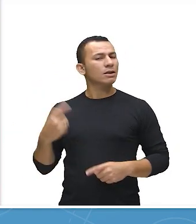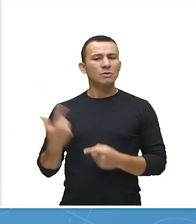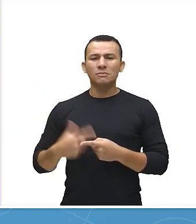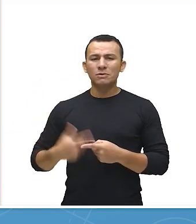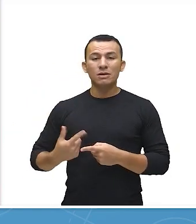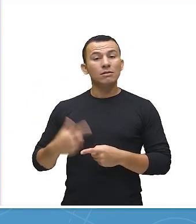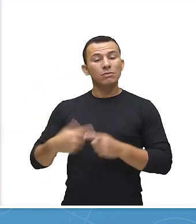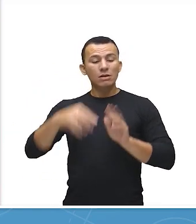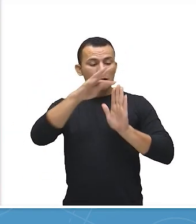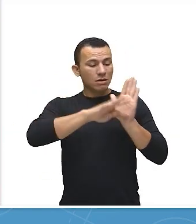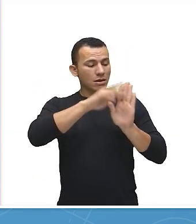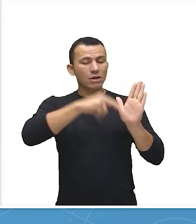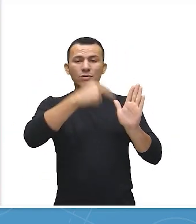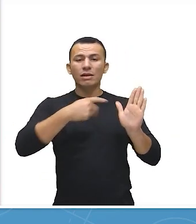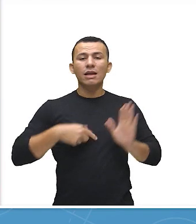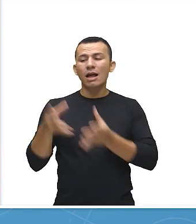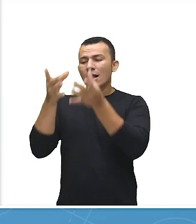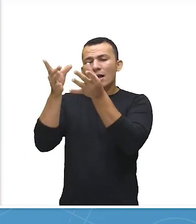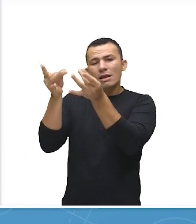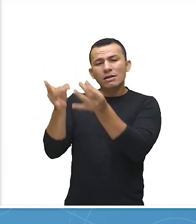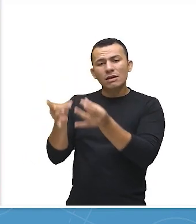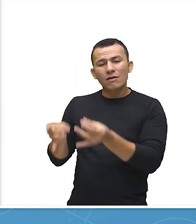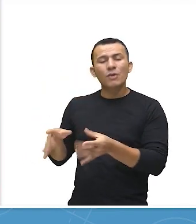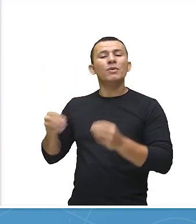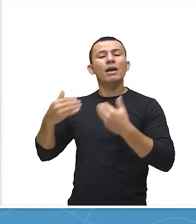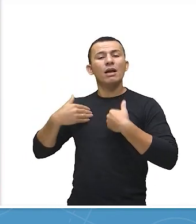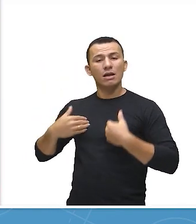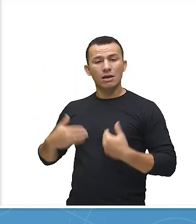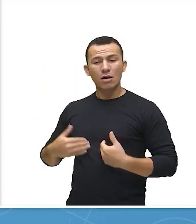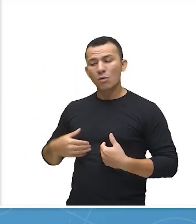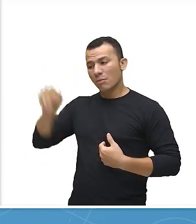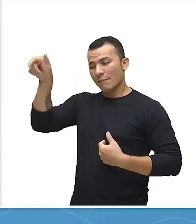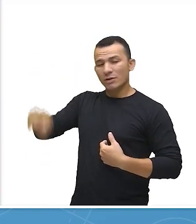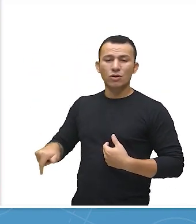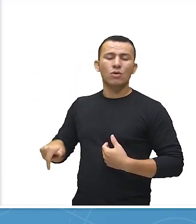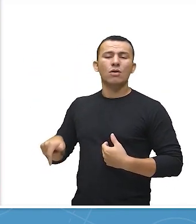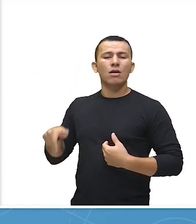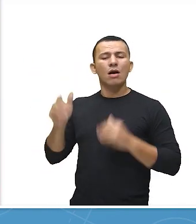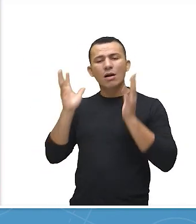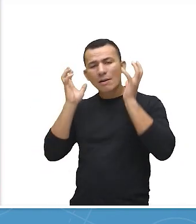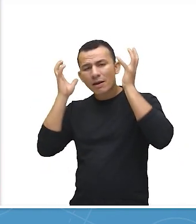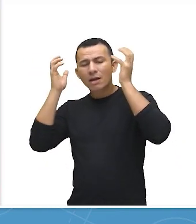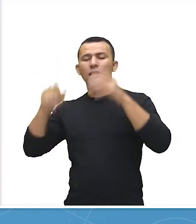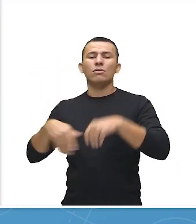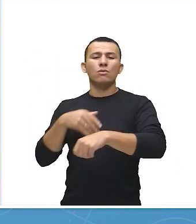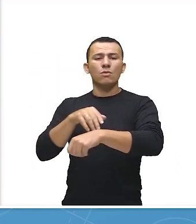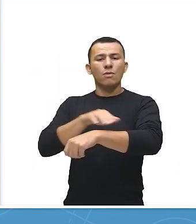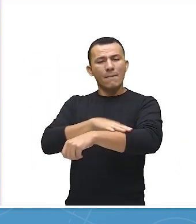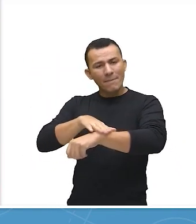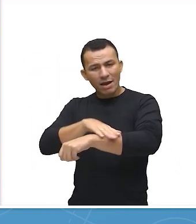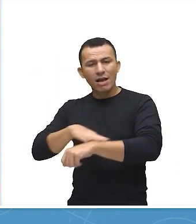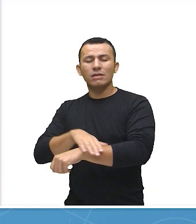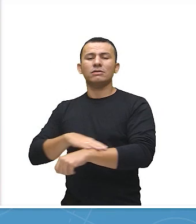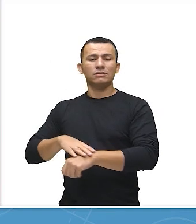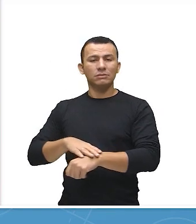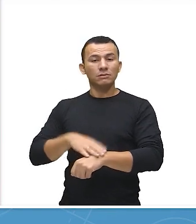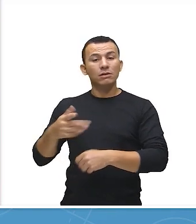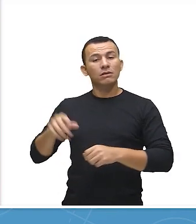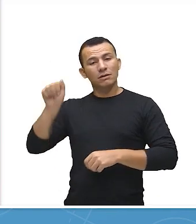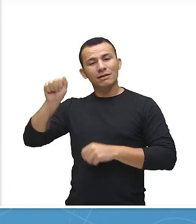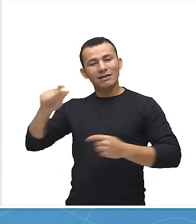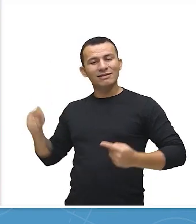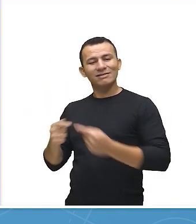o texto está descrevendo as partes físicas da pessoa, o cabelo, a pele, né? Como é. Então, eu vou ter a letra A como